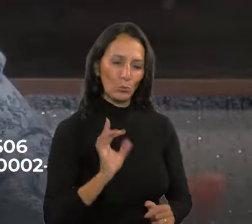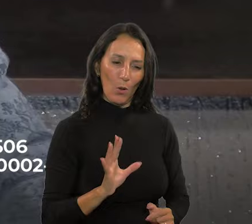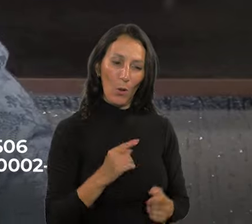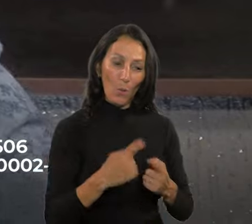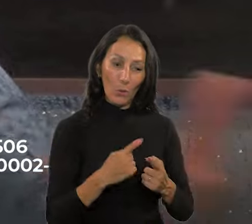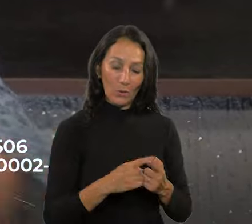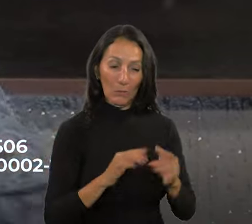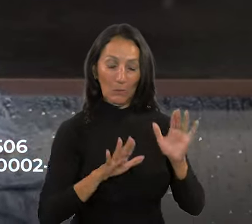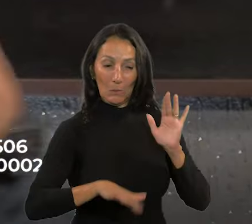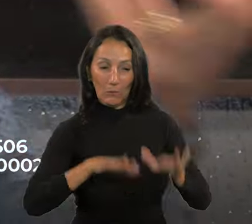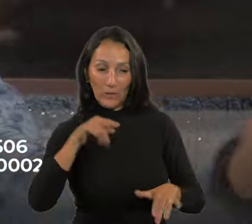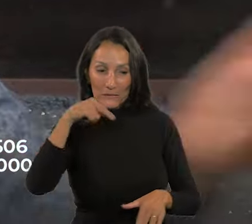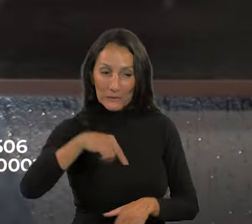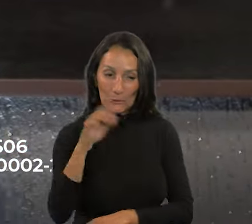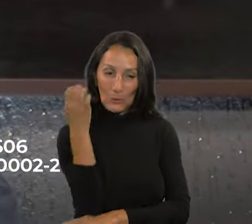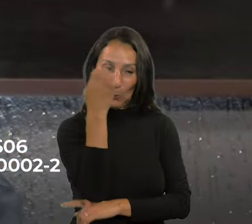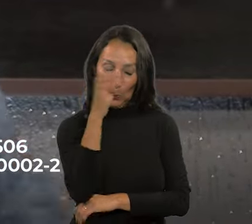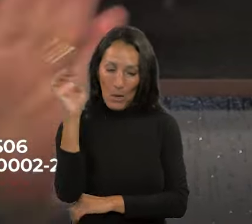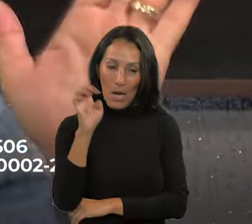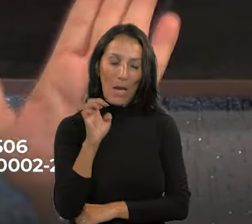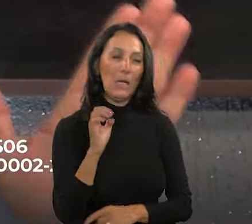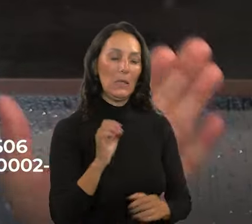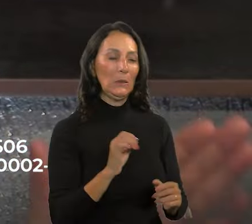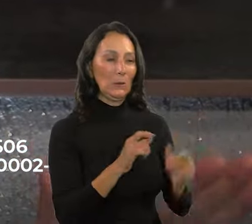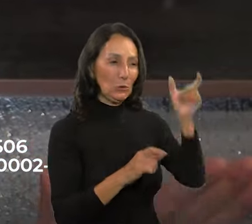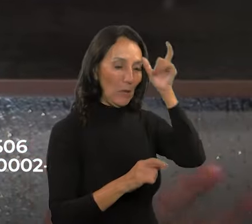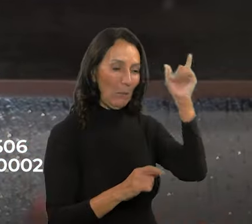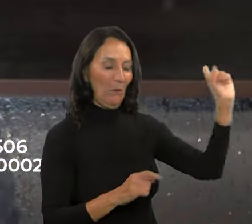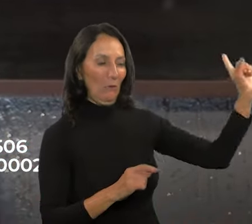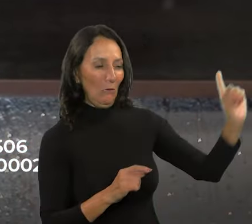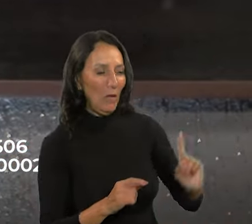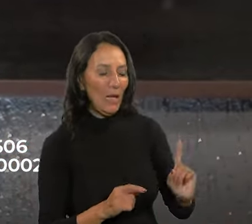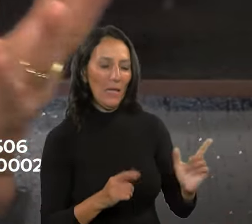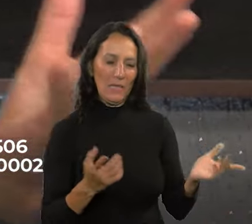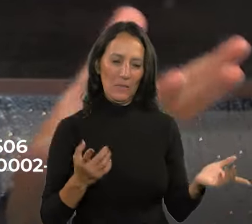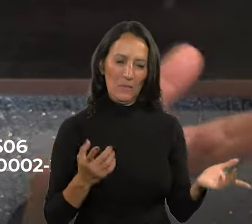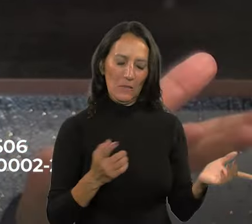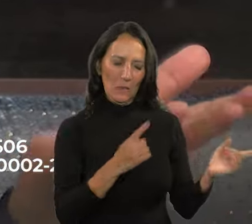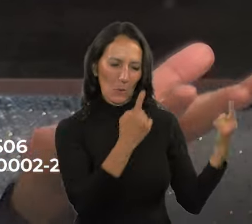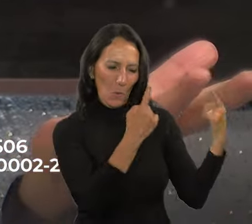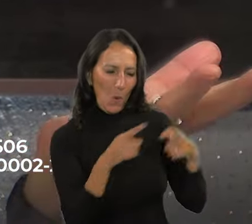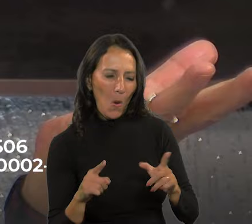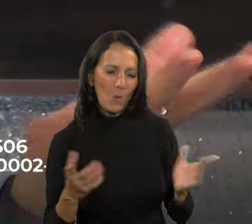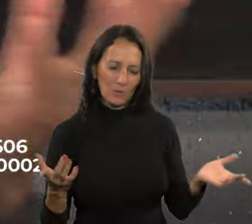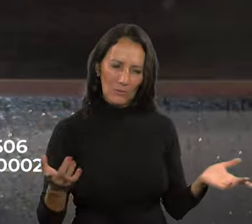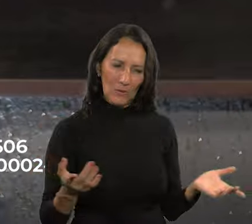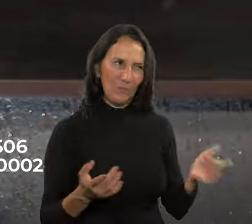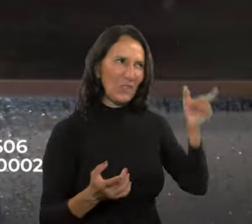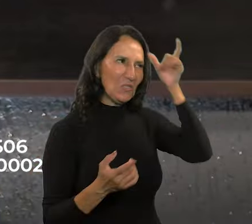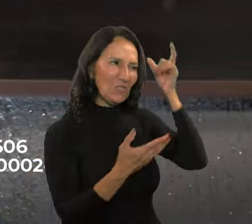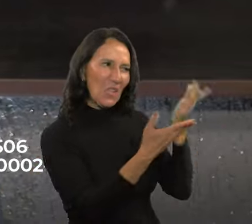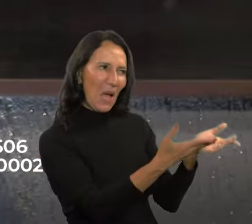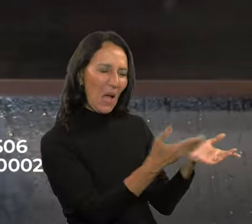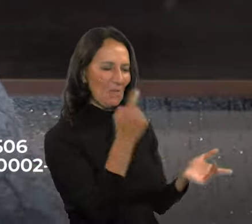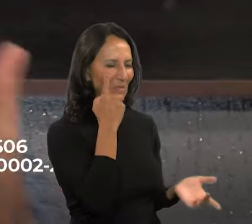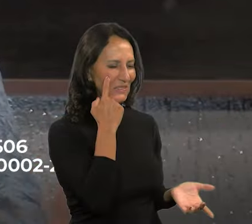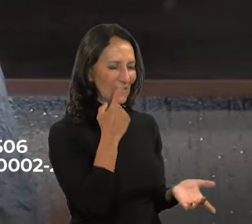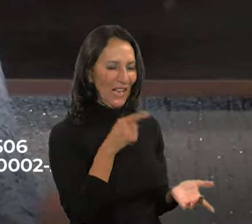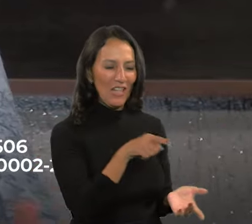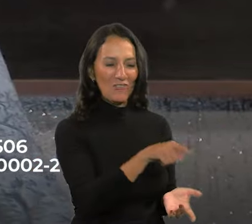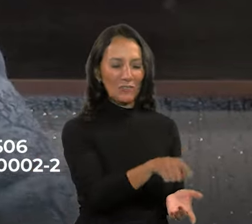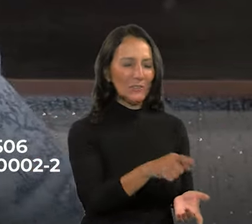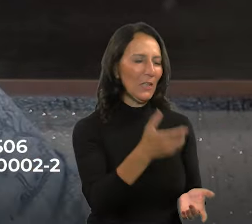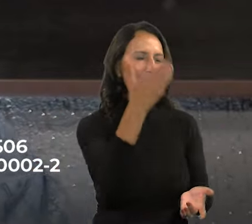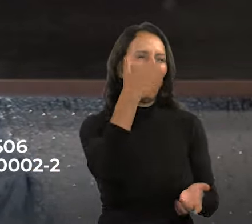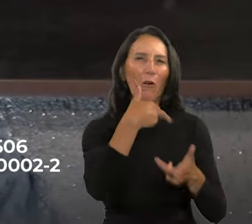dentro do paraíso e, ó, e aí nós vamos ficar mal. E também o que, que o diabo vai pensar? Você comendo maçã,